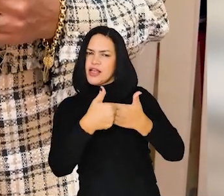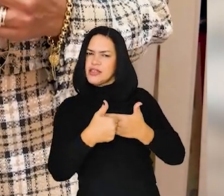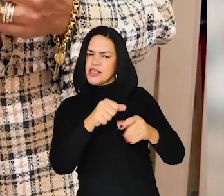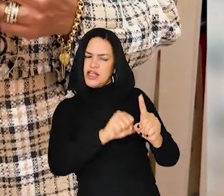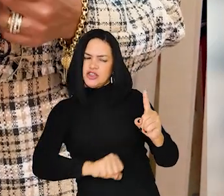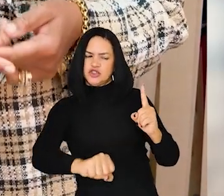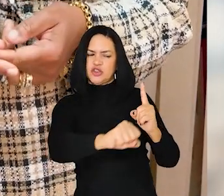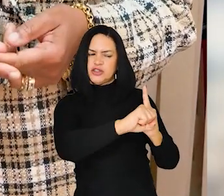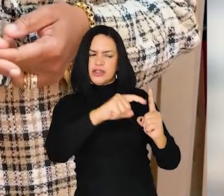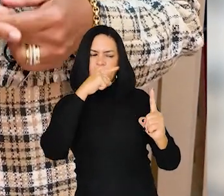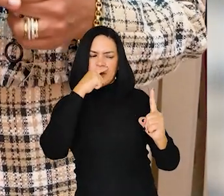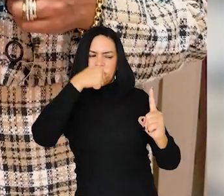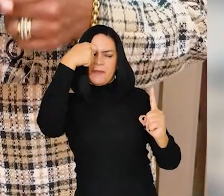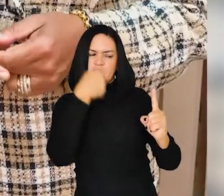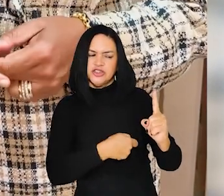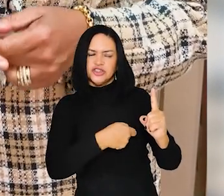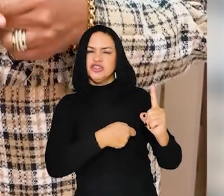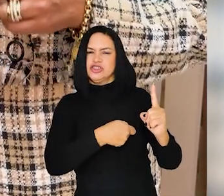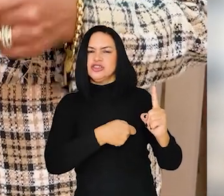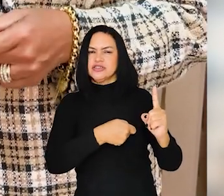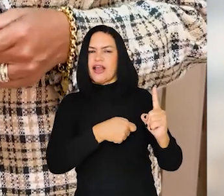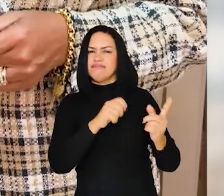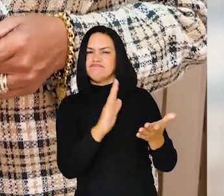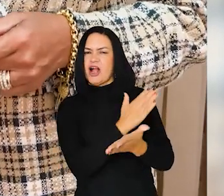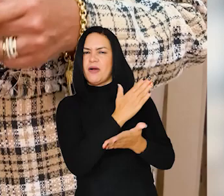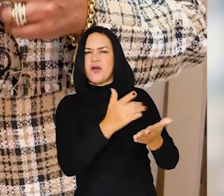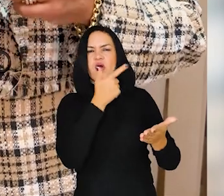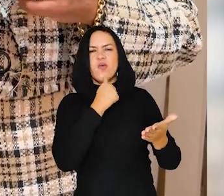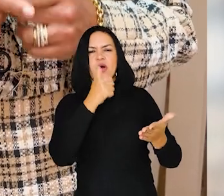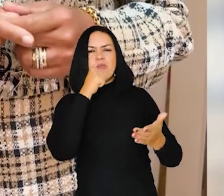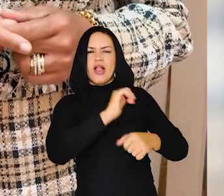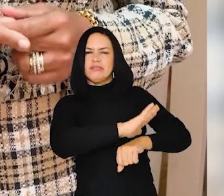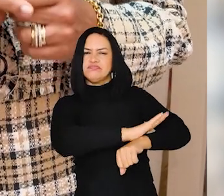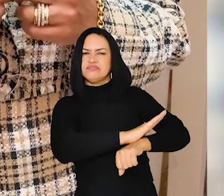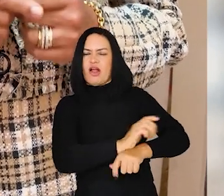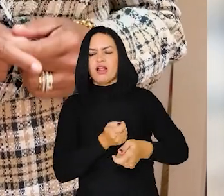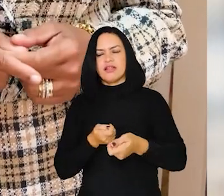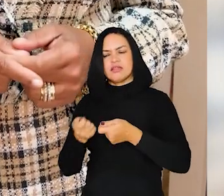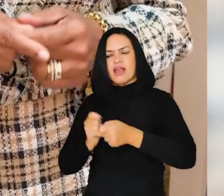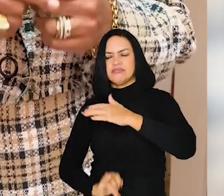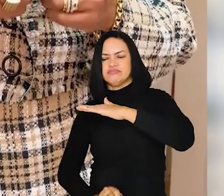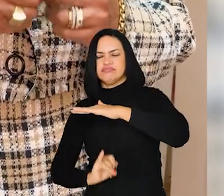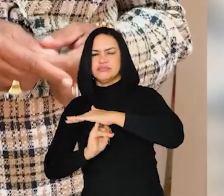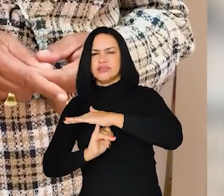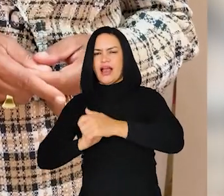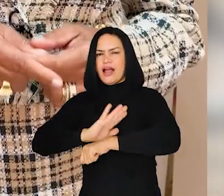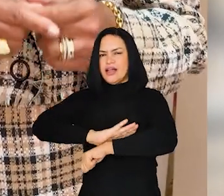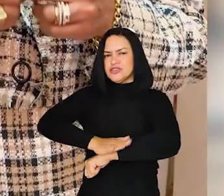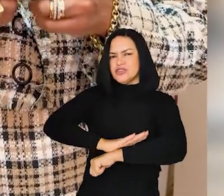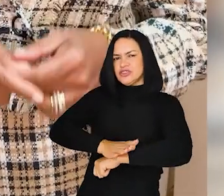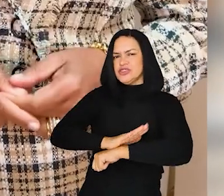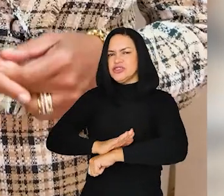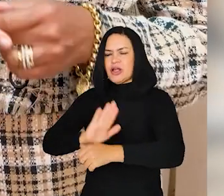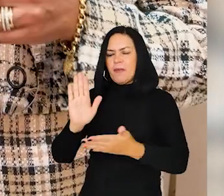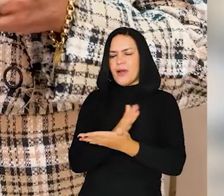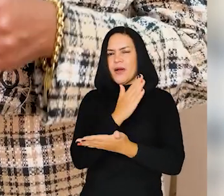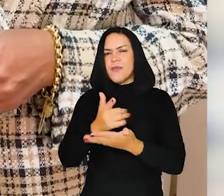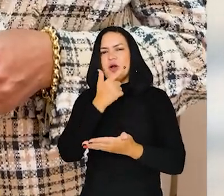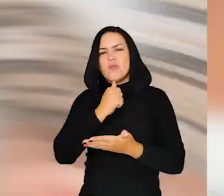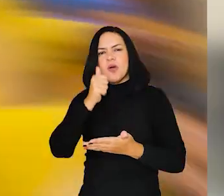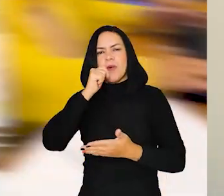uma sociedade machista, sexista e racista, que molda instituições racistas,